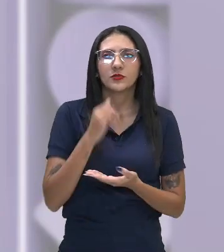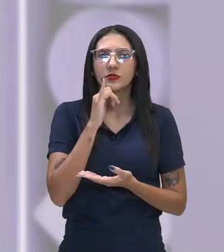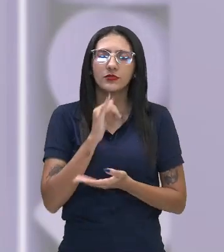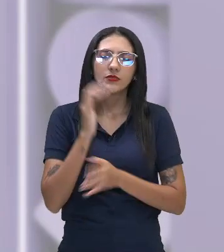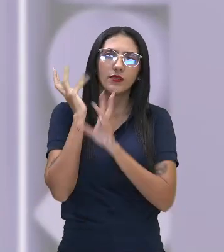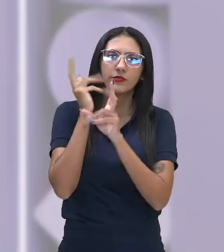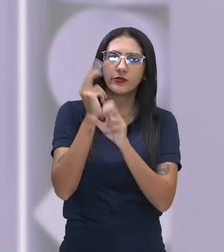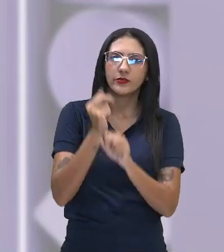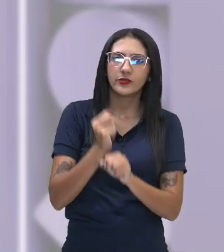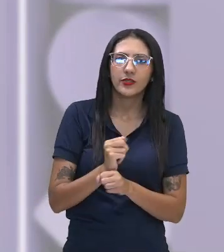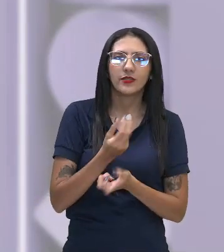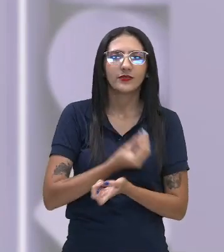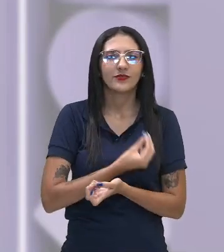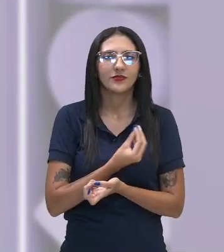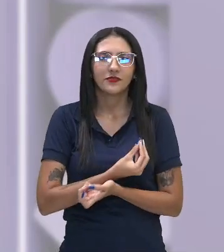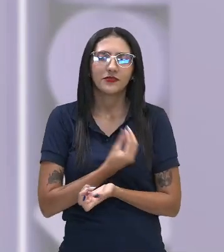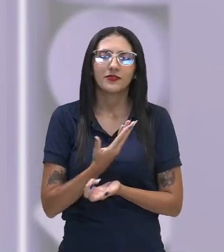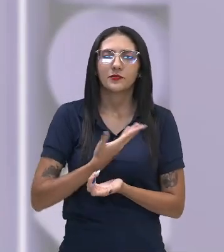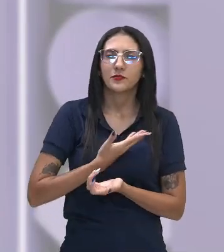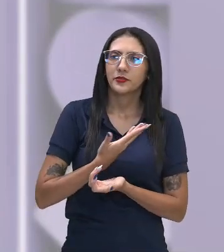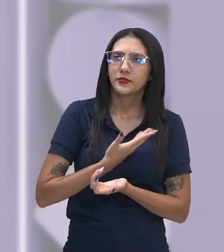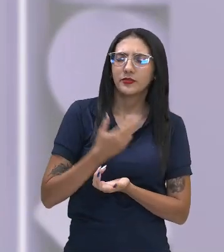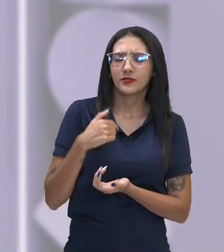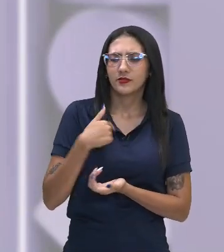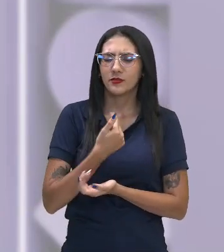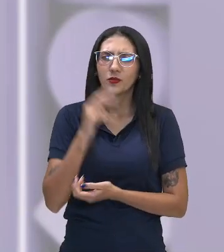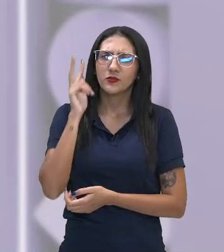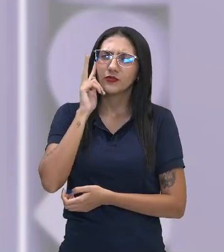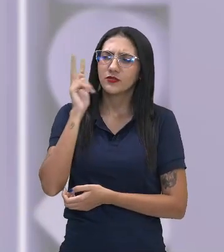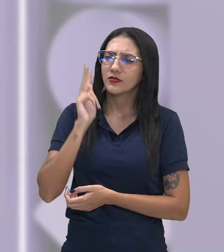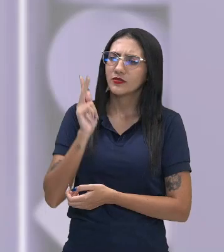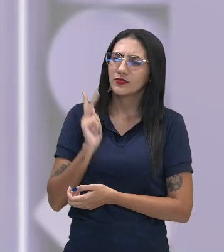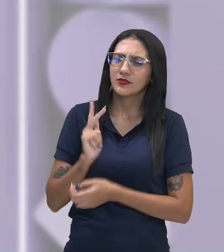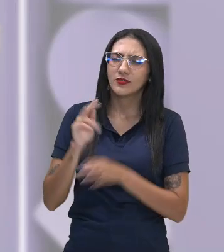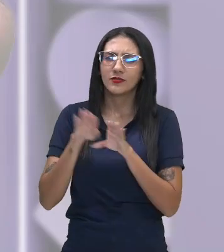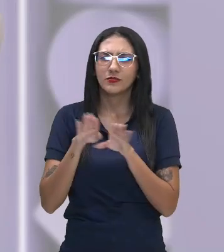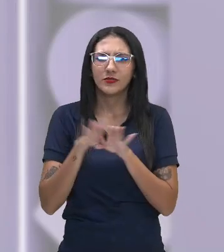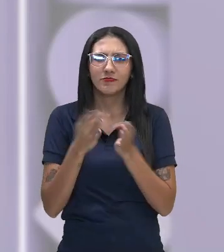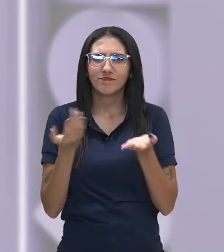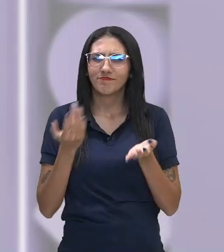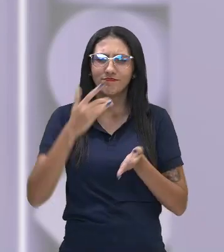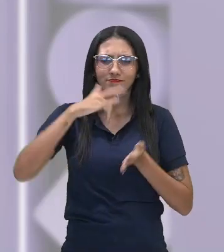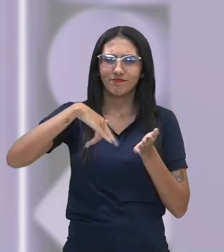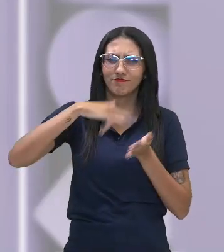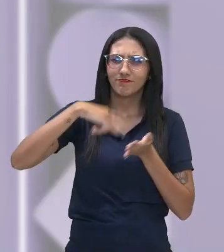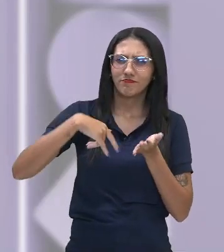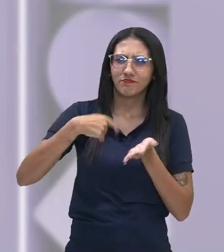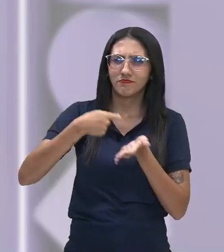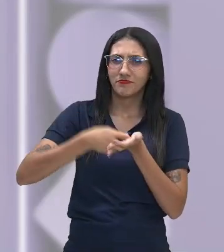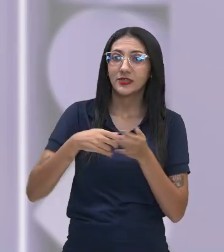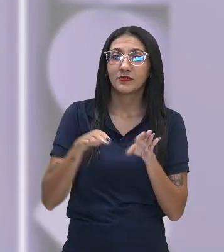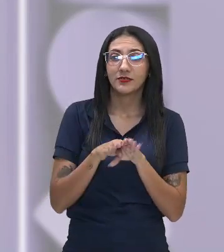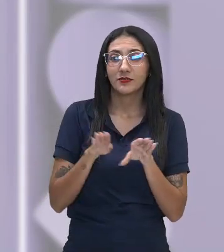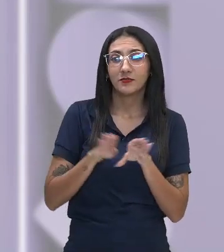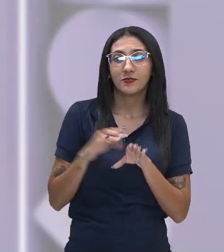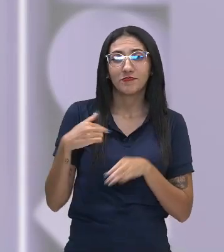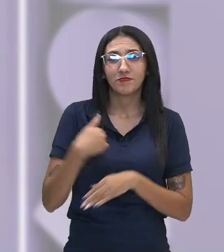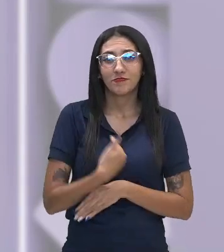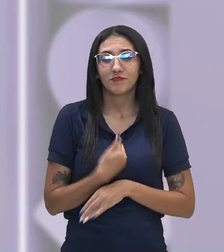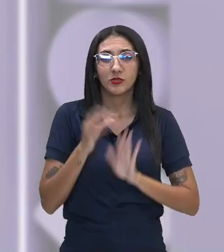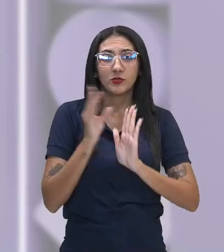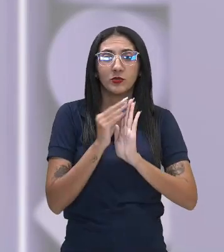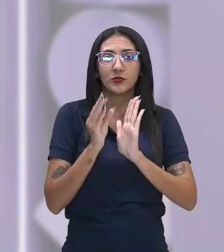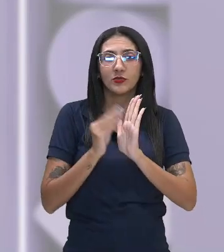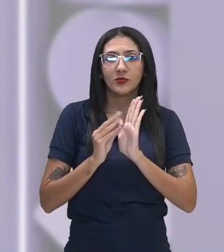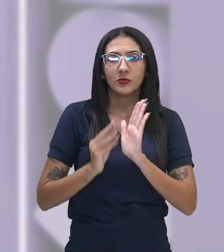revisar as amizades, revisar a nossa história, revisar as contas, revisar também o nosso assunto, o